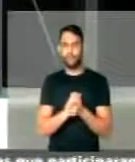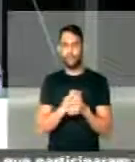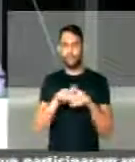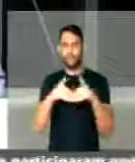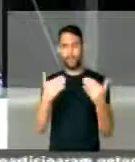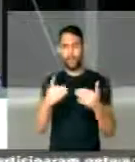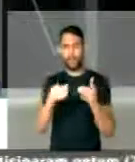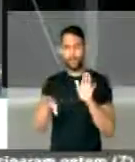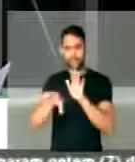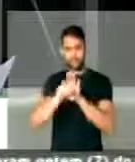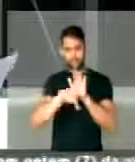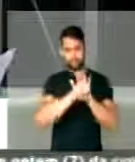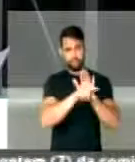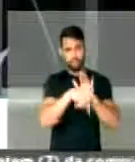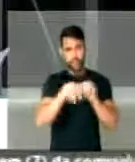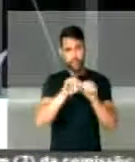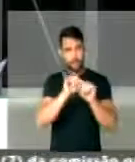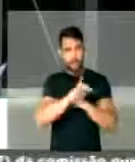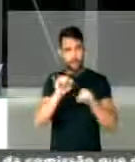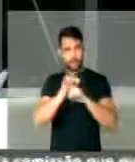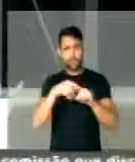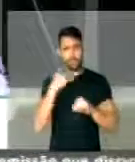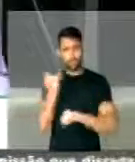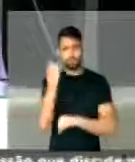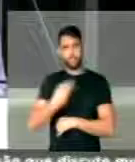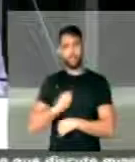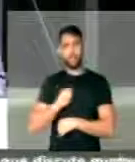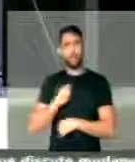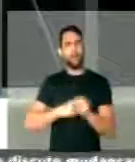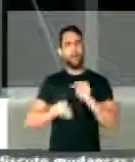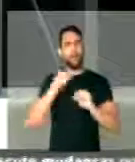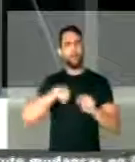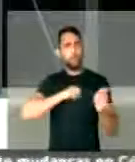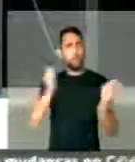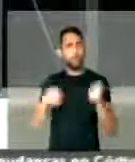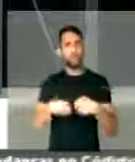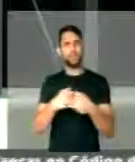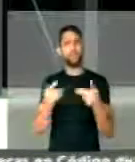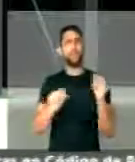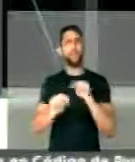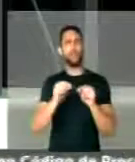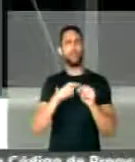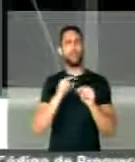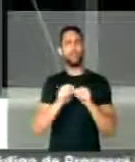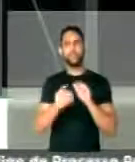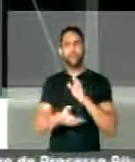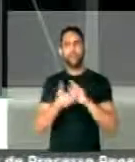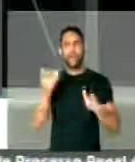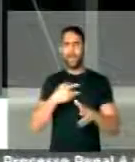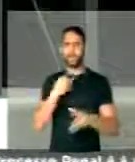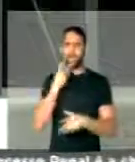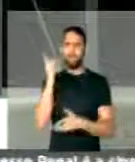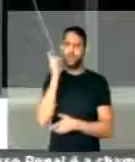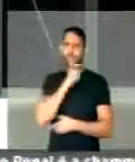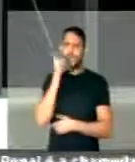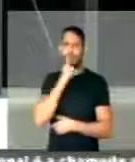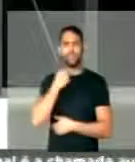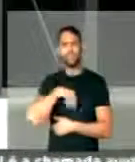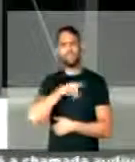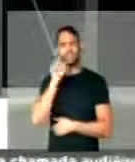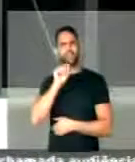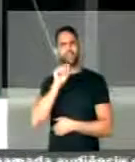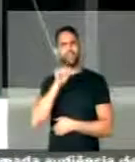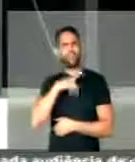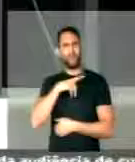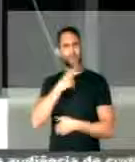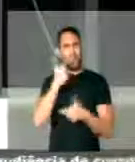Então, esses dados são dados importantes para que a gente possa derrubar essa falácia de que